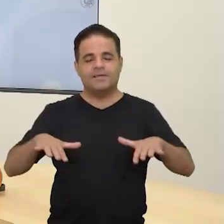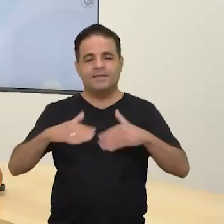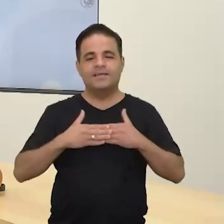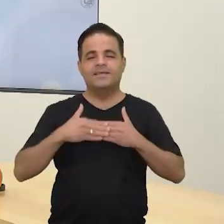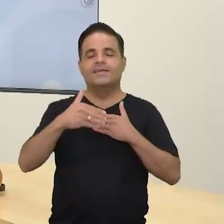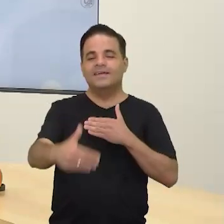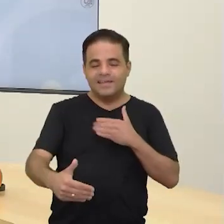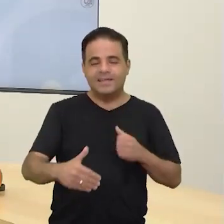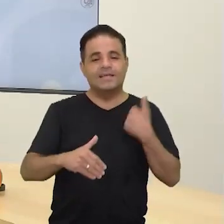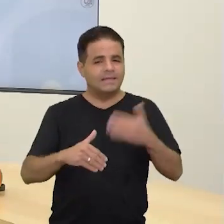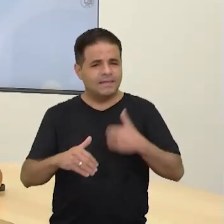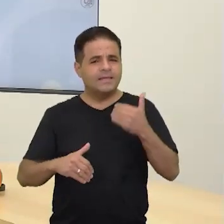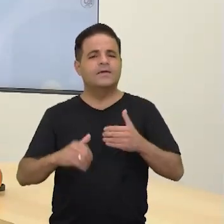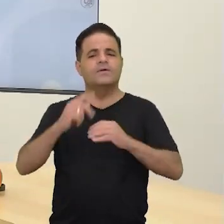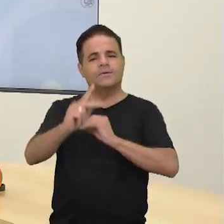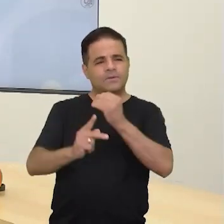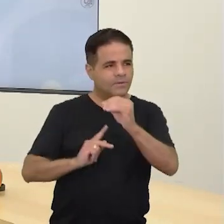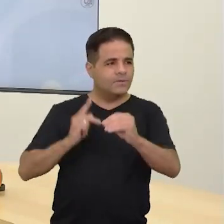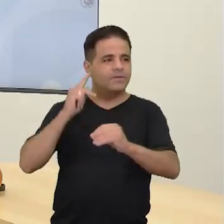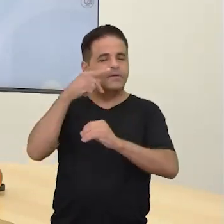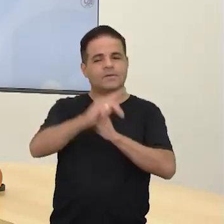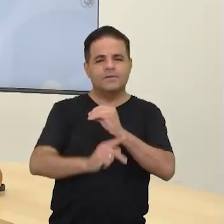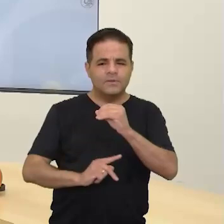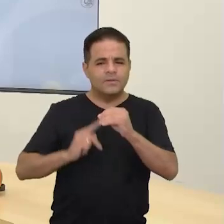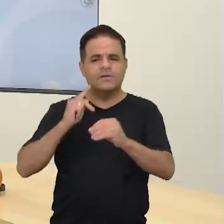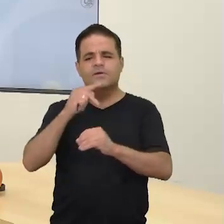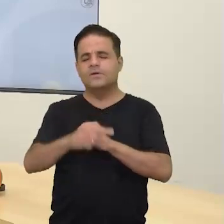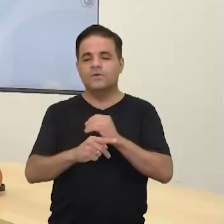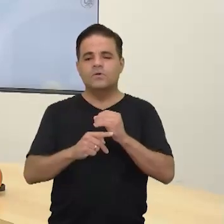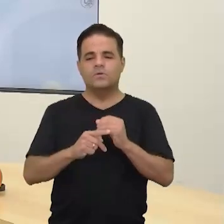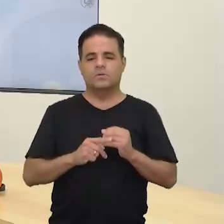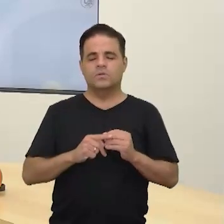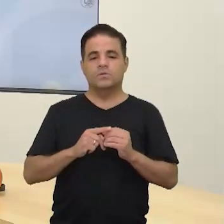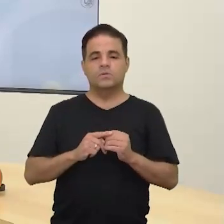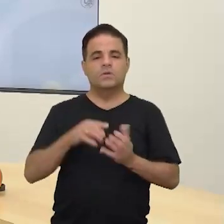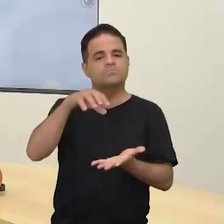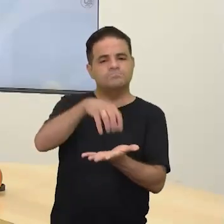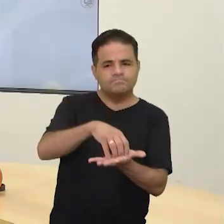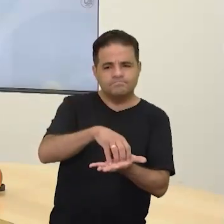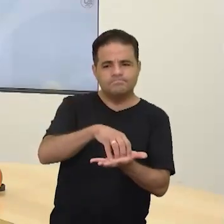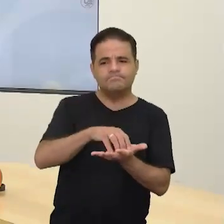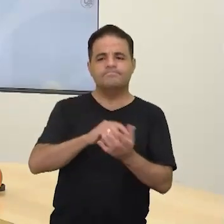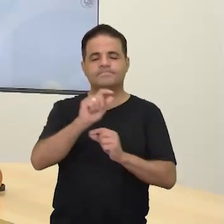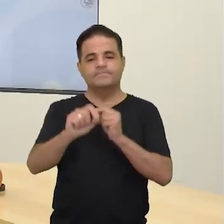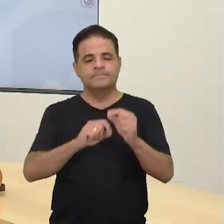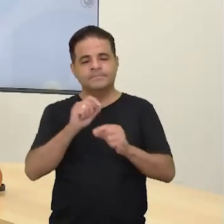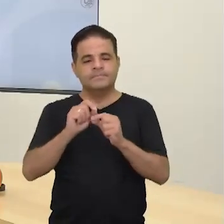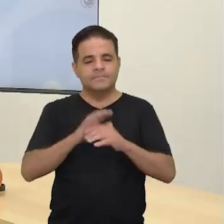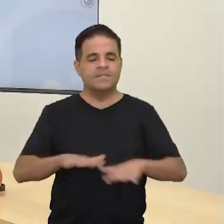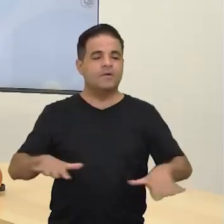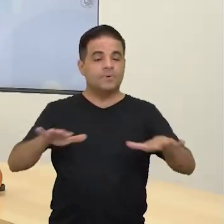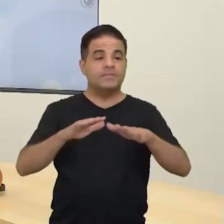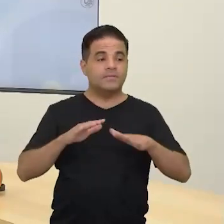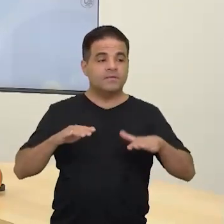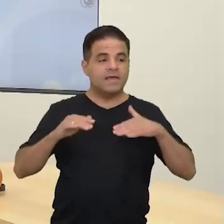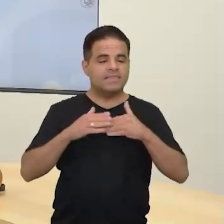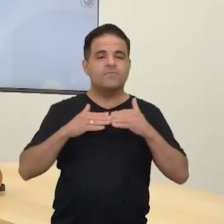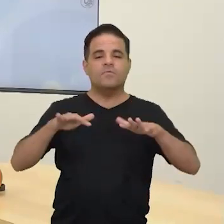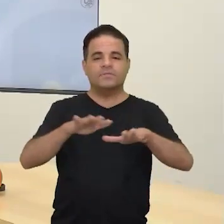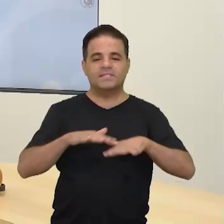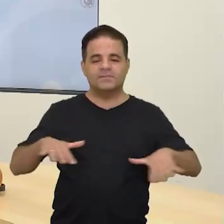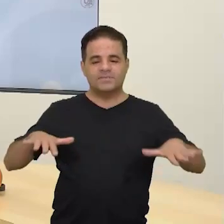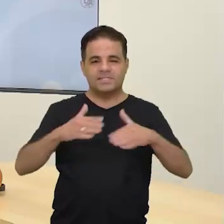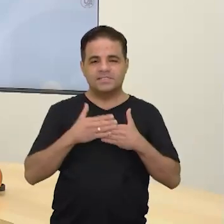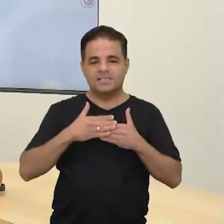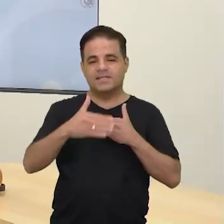uma repulsão elétrica nos prótons, no núcleo, o que mantém então um núcleo coeso? Porque o núcleo, né, no caso, não tem uma explosão do